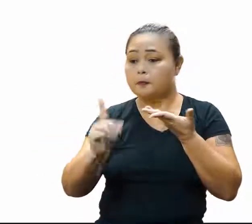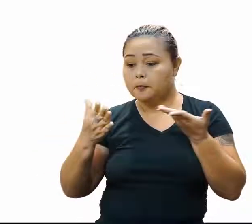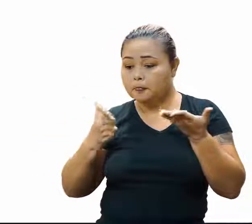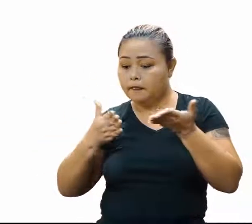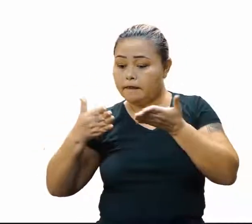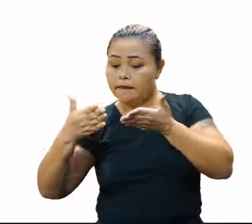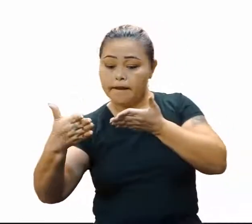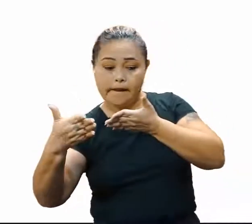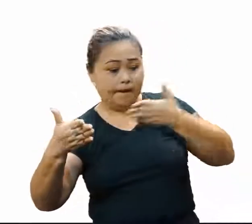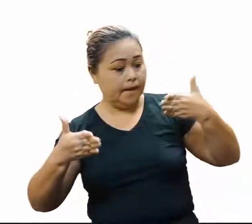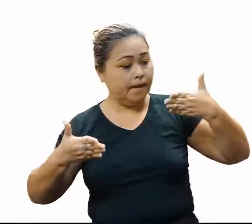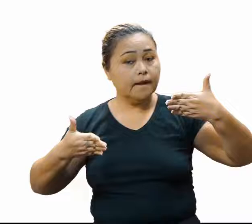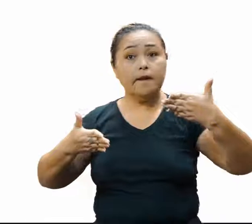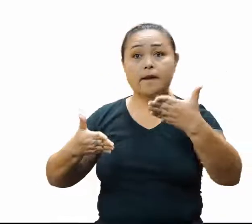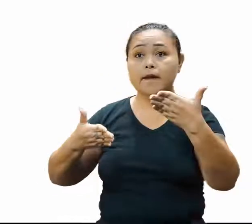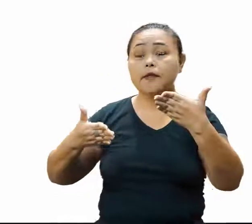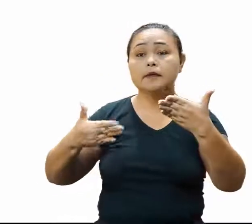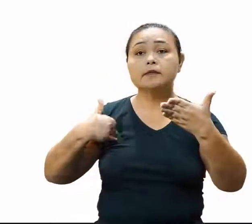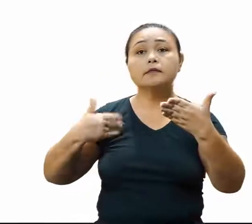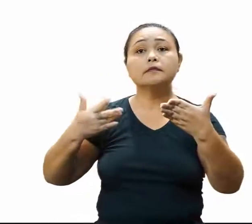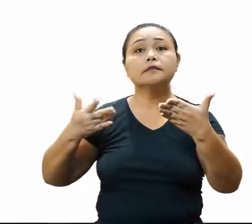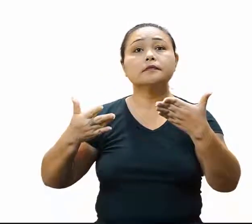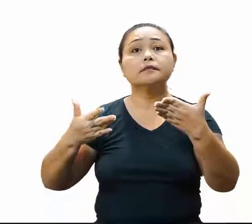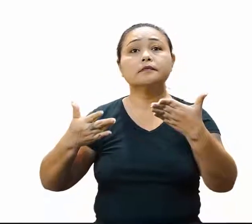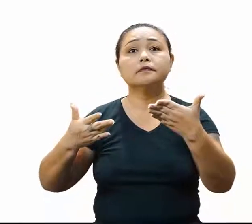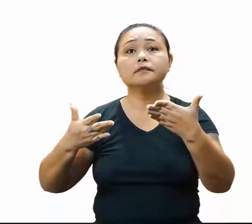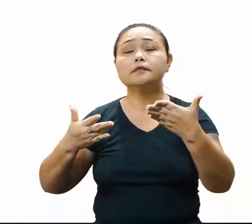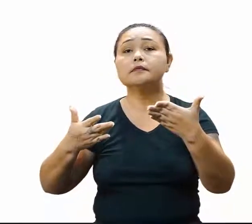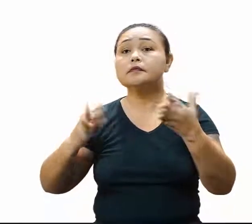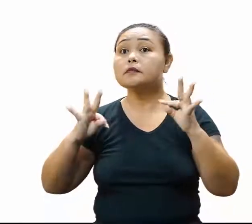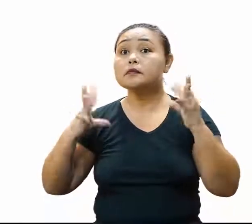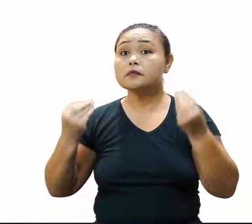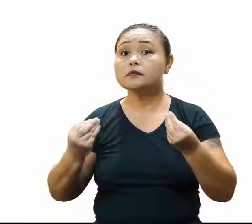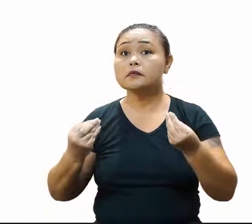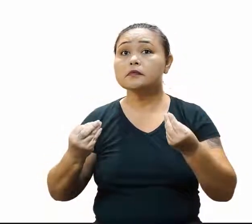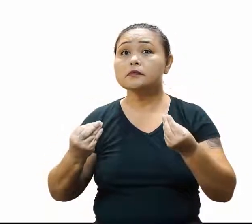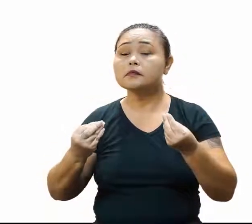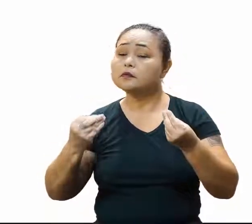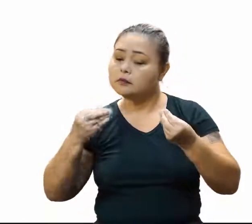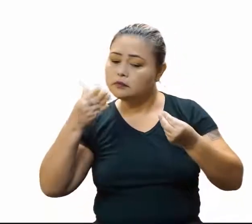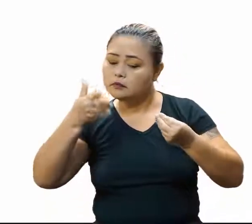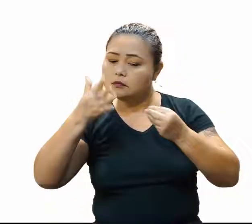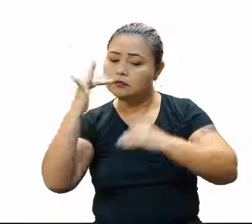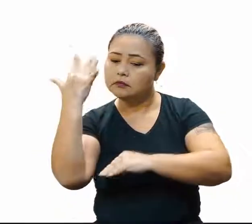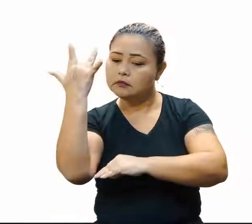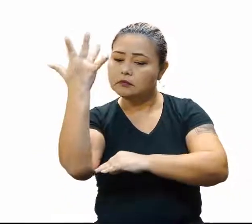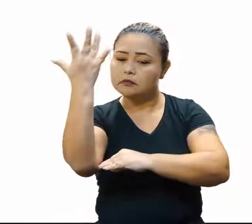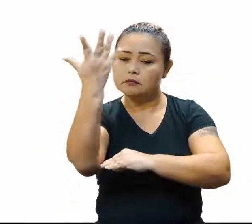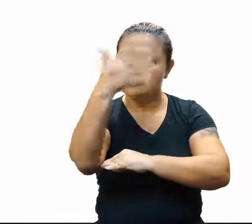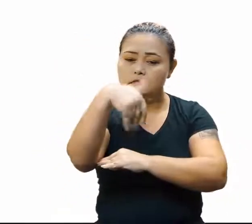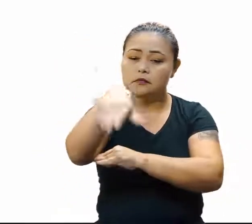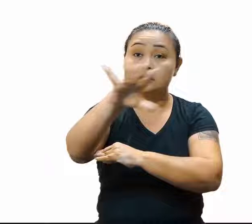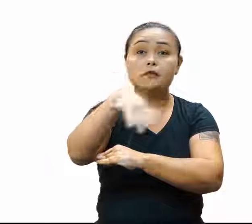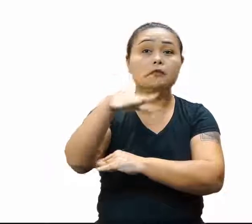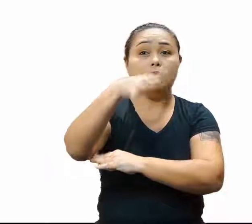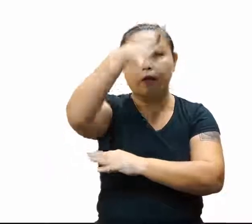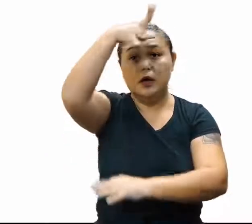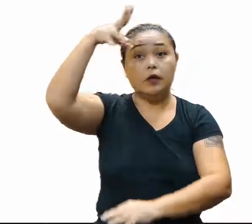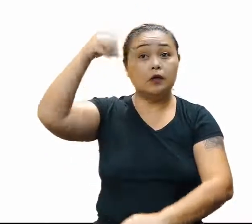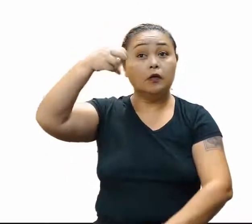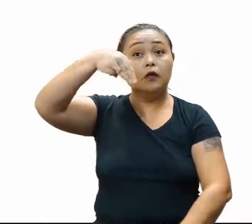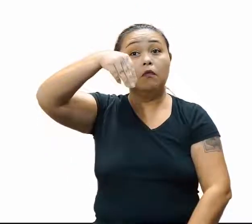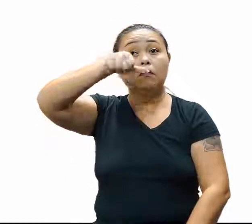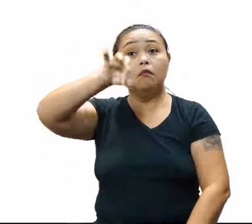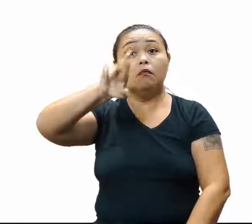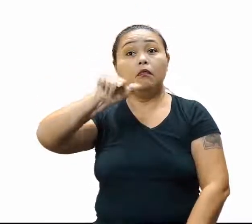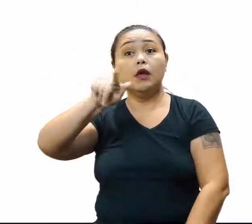bandeiras. Vejam, tudo isso adentrando o território ali de Mato Grosso. Mas